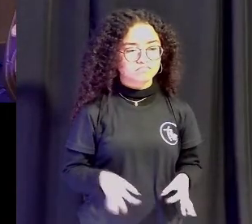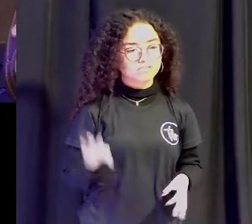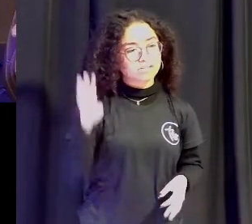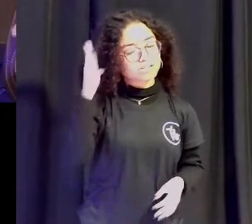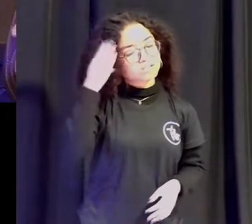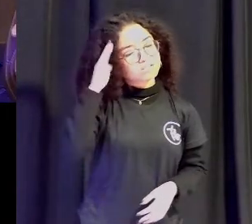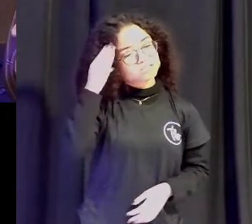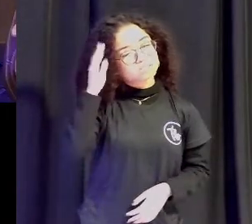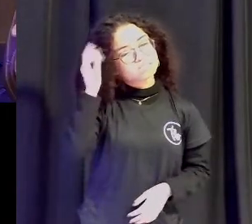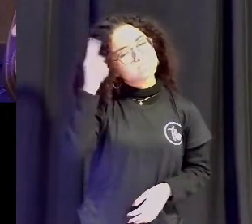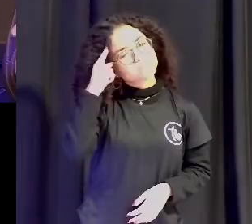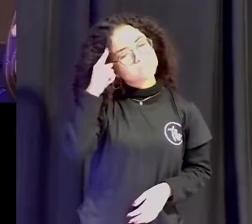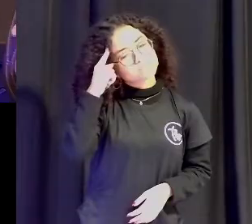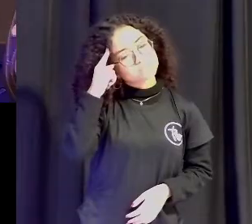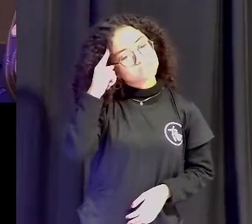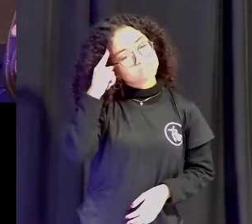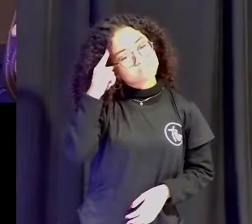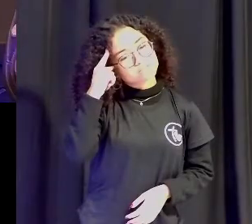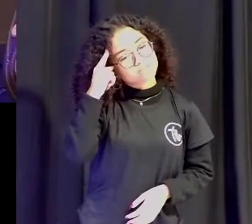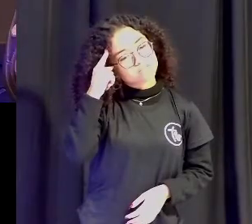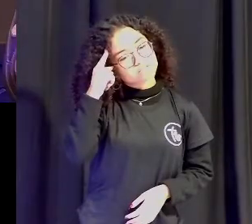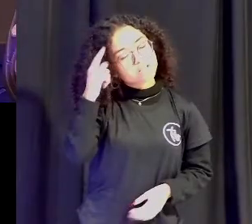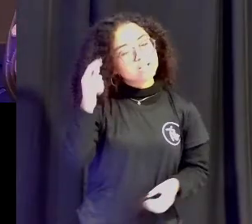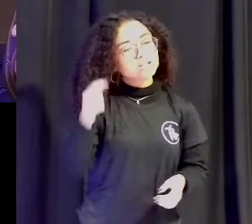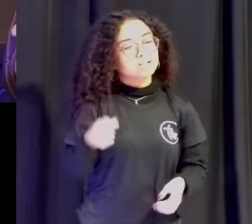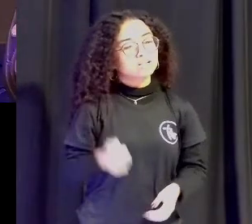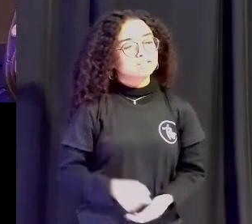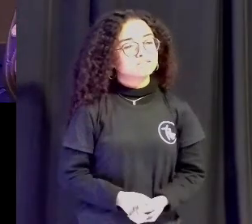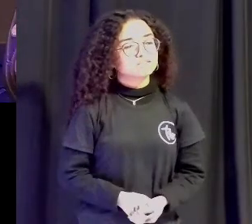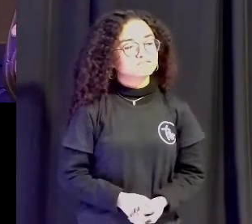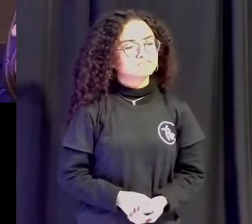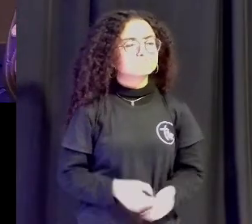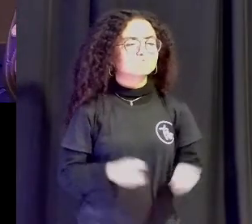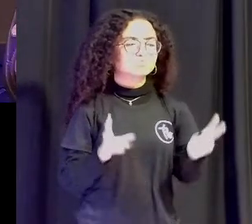compreensível pensarmos sobre isso.